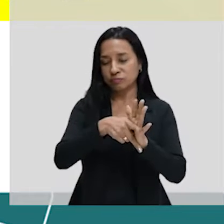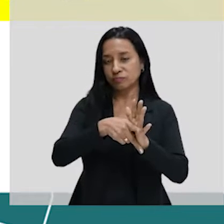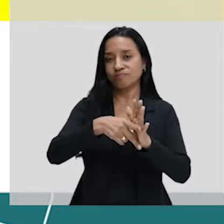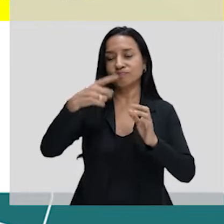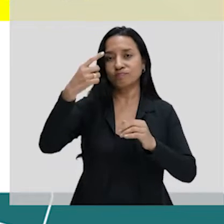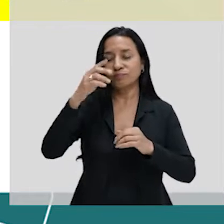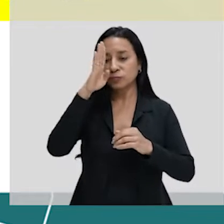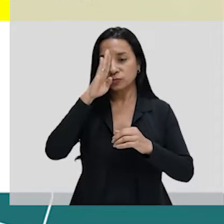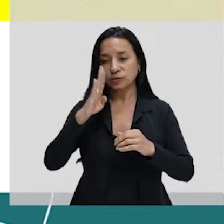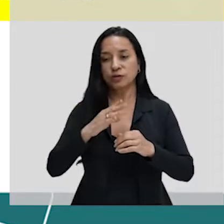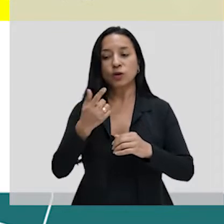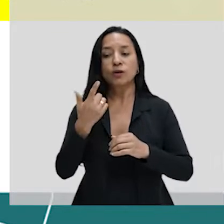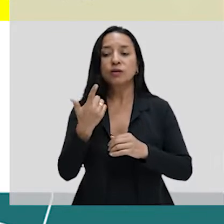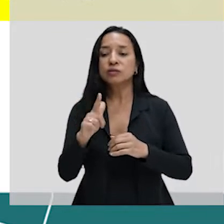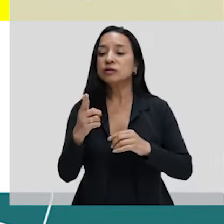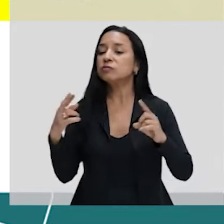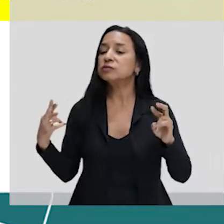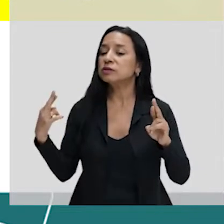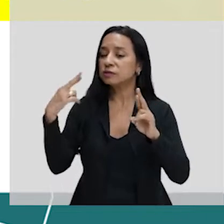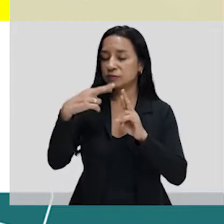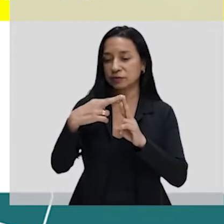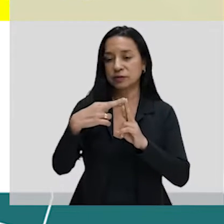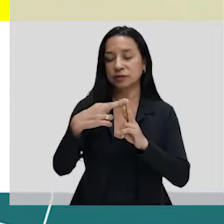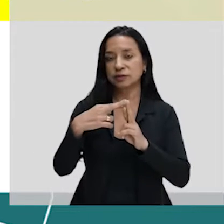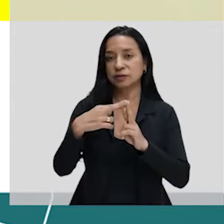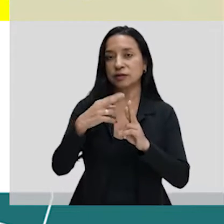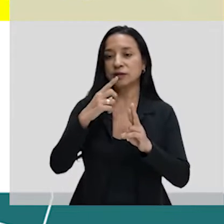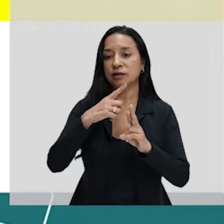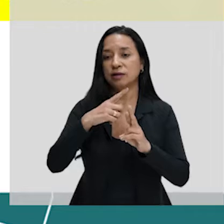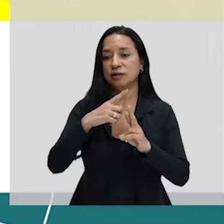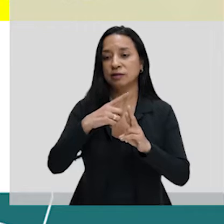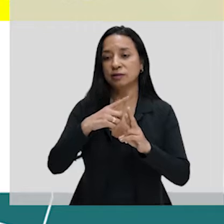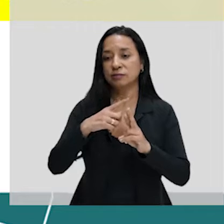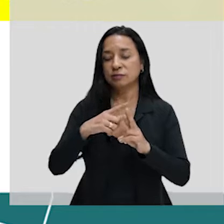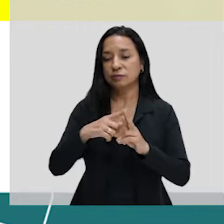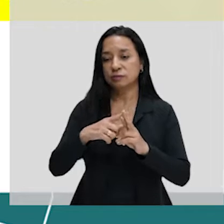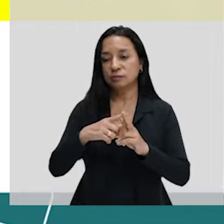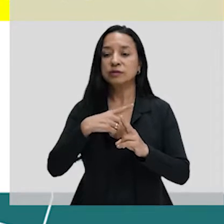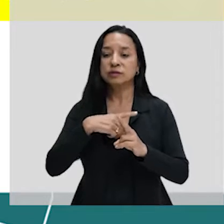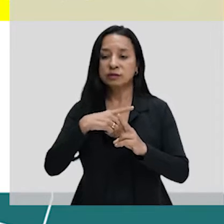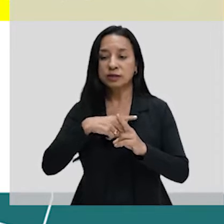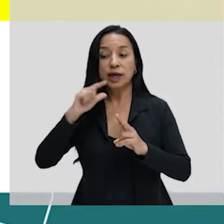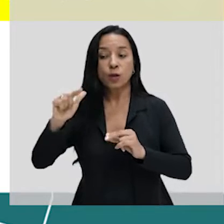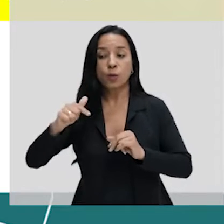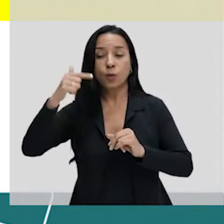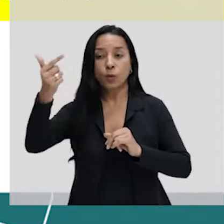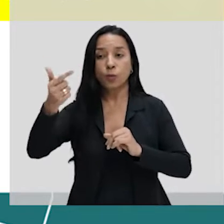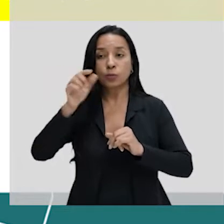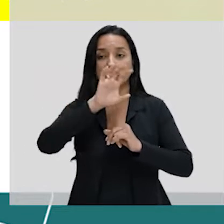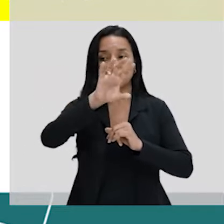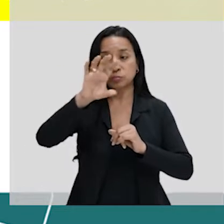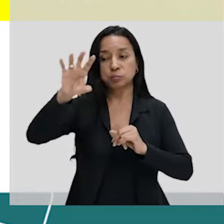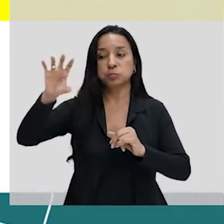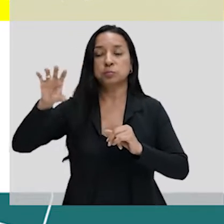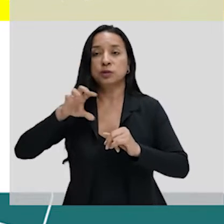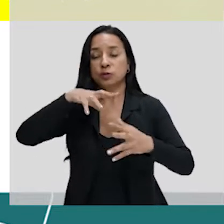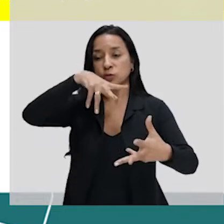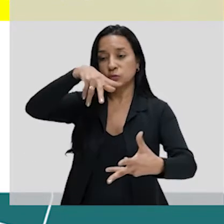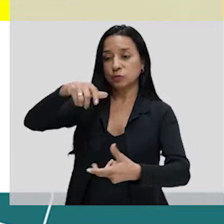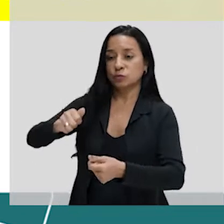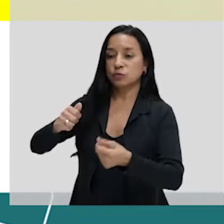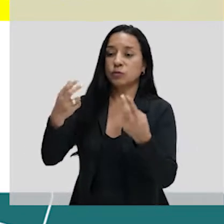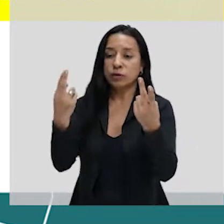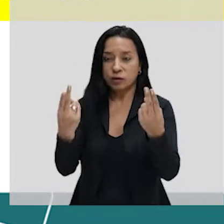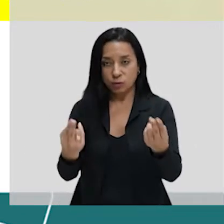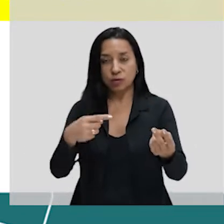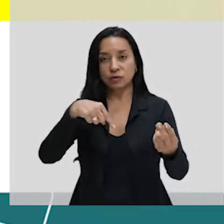referência. Existe, só para deixar claro, teatro de bonecos em outras regiões do mundo, mas iguais aos que a gente